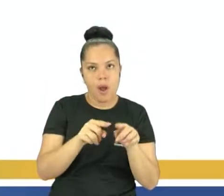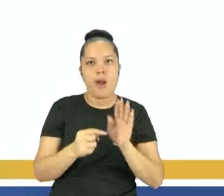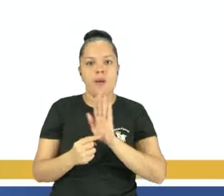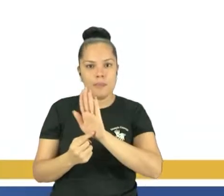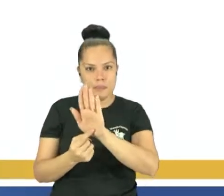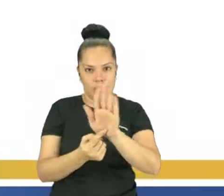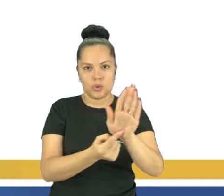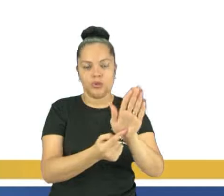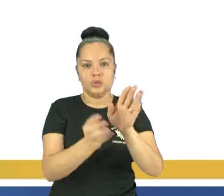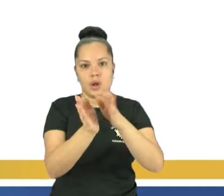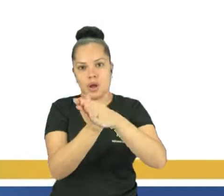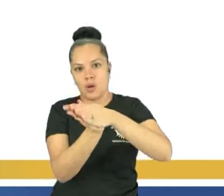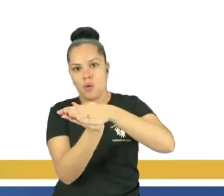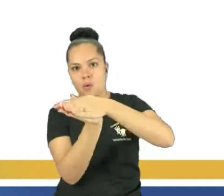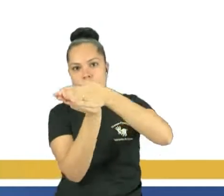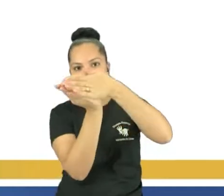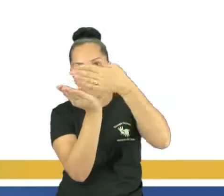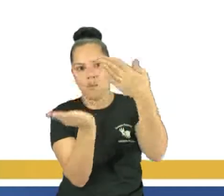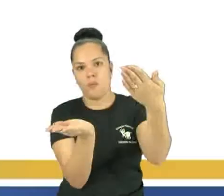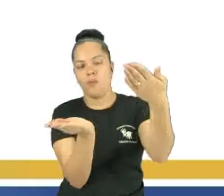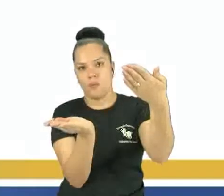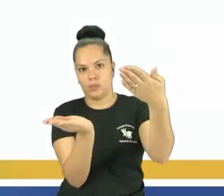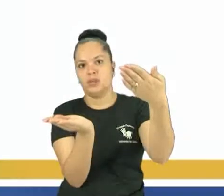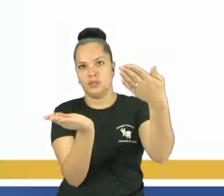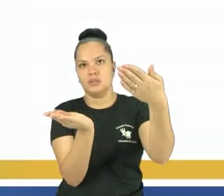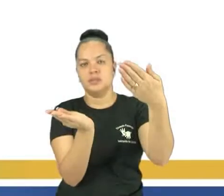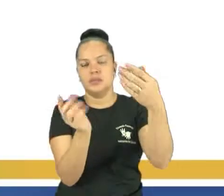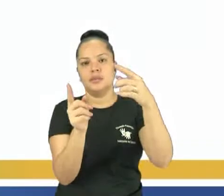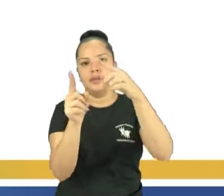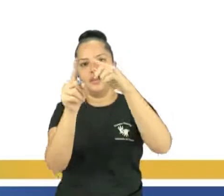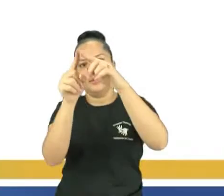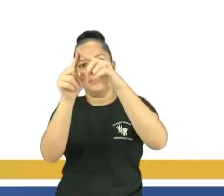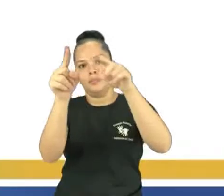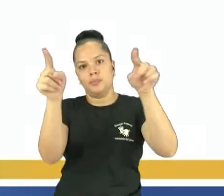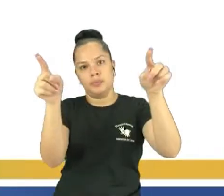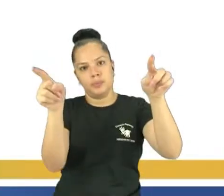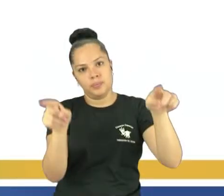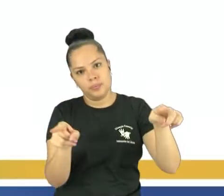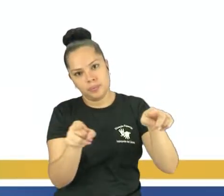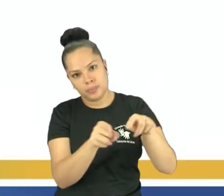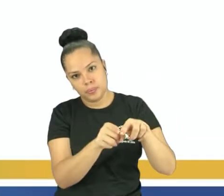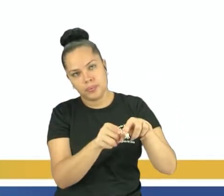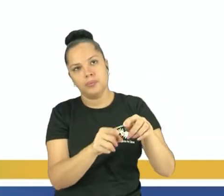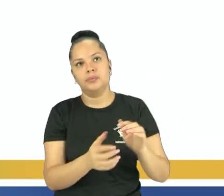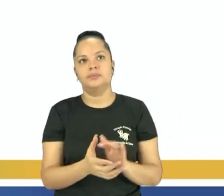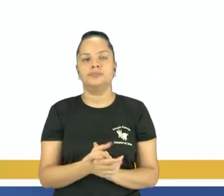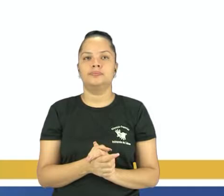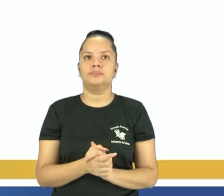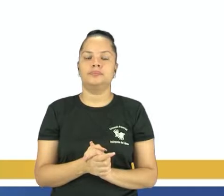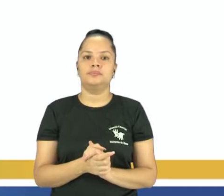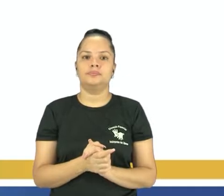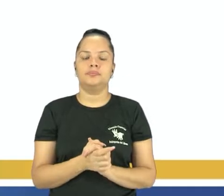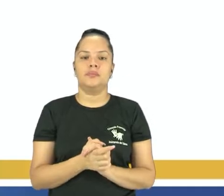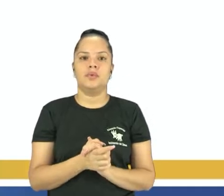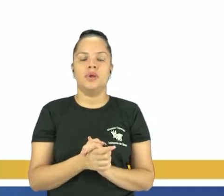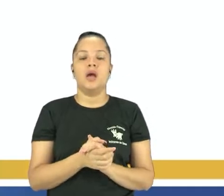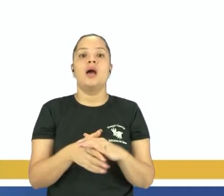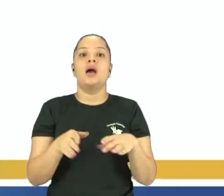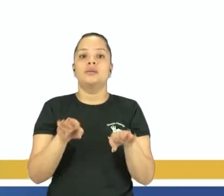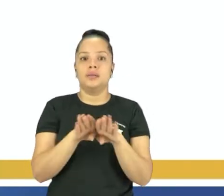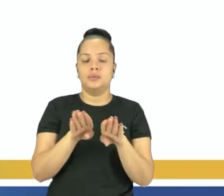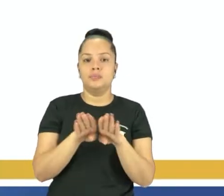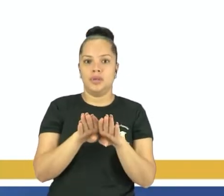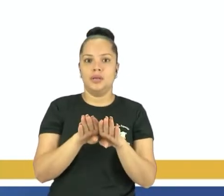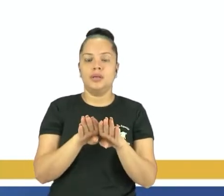triângulos, percebam aí, né? No quadrilátero, quando a gente traça a diagonal, nós formamos dois triângulos. Considerando que em